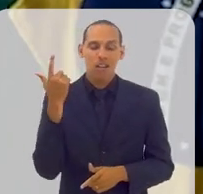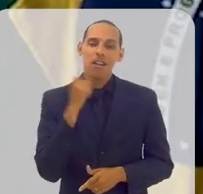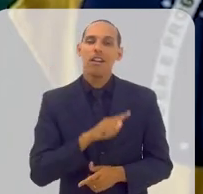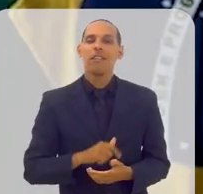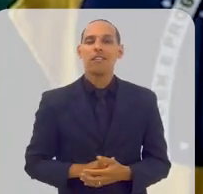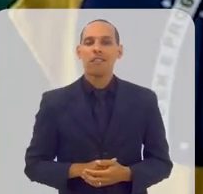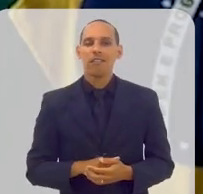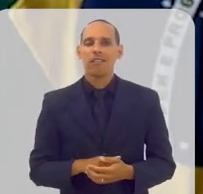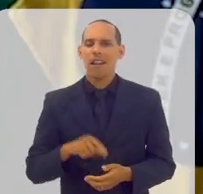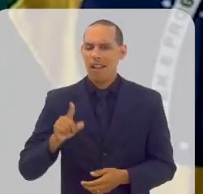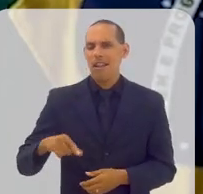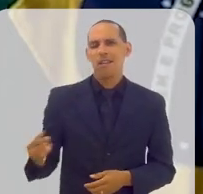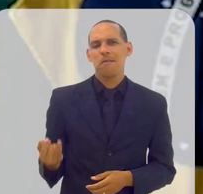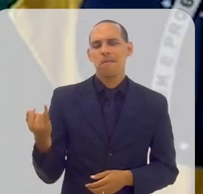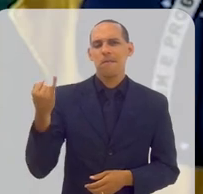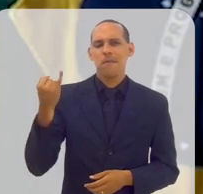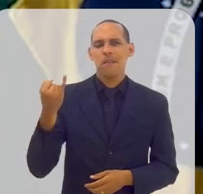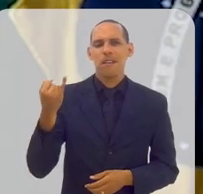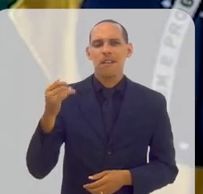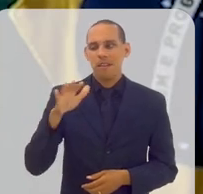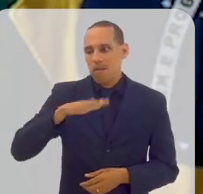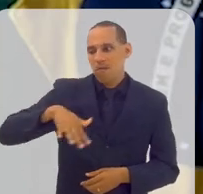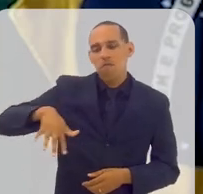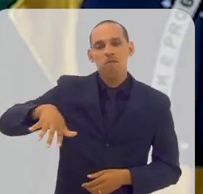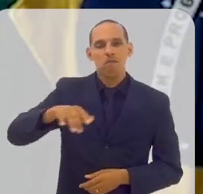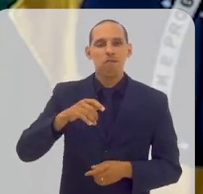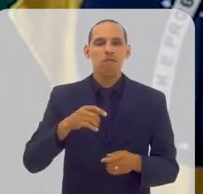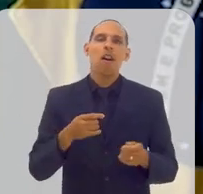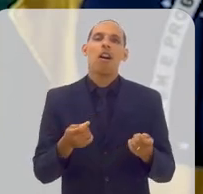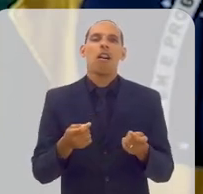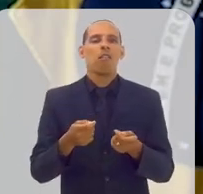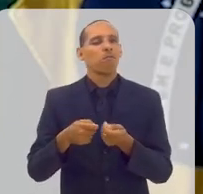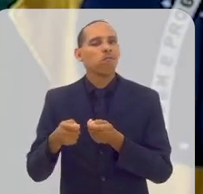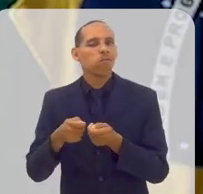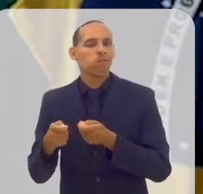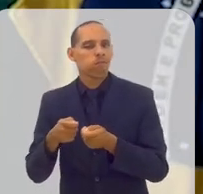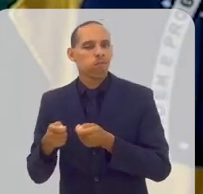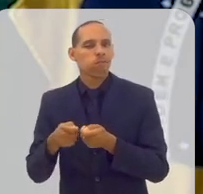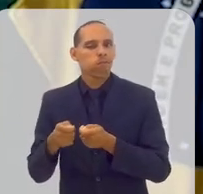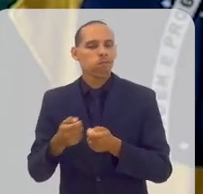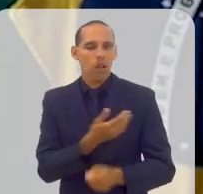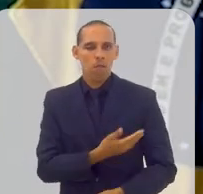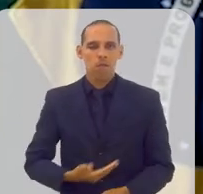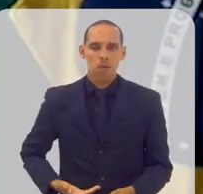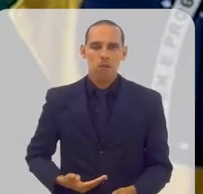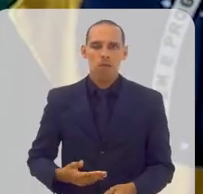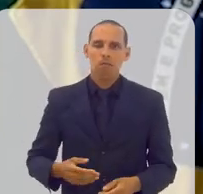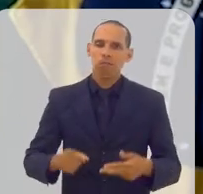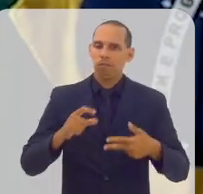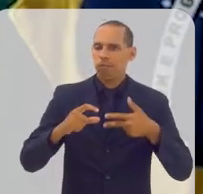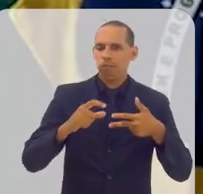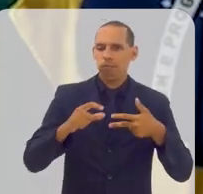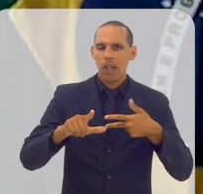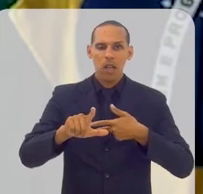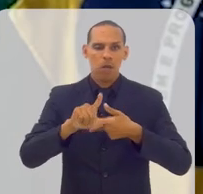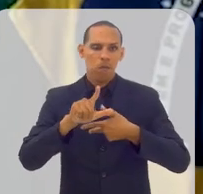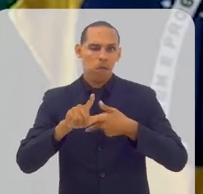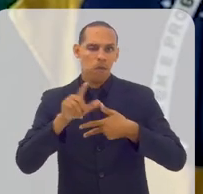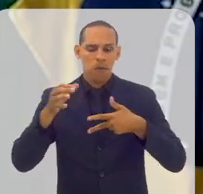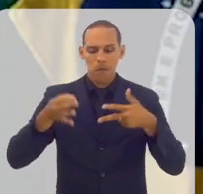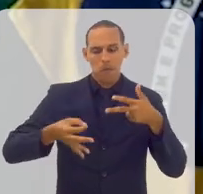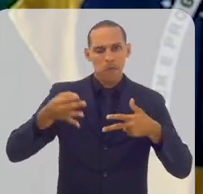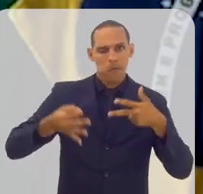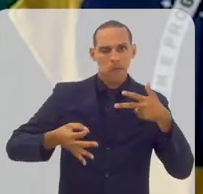sendo fundamental que os nossos administradores públicos, quer na esfera executiva,